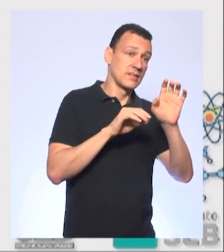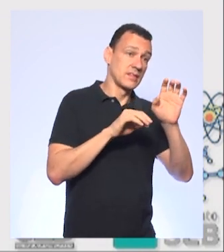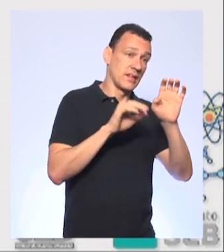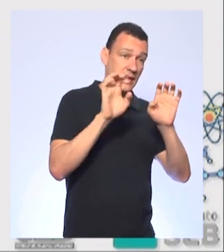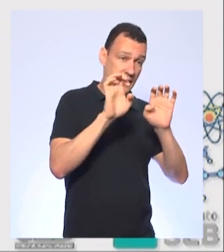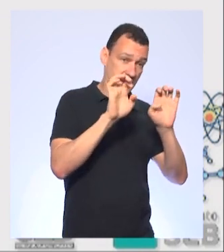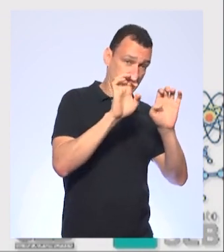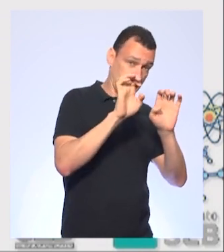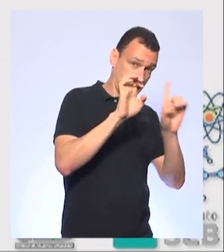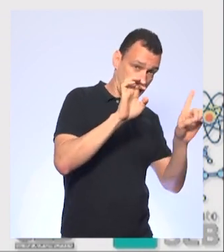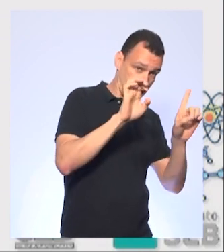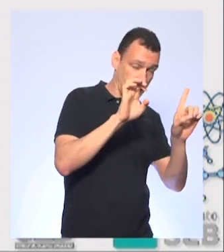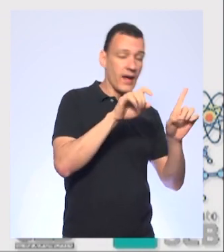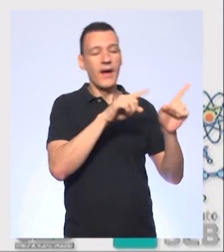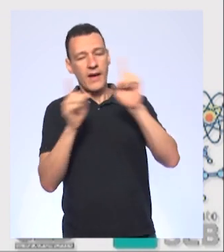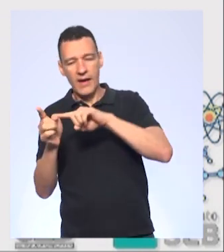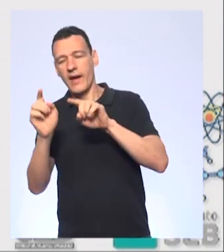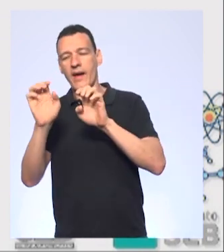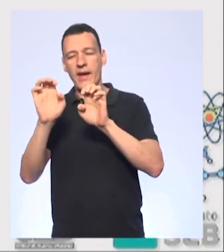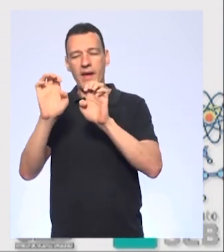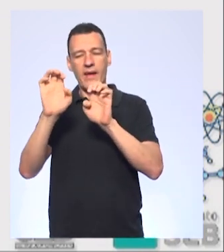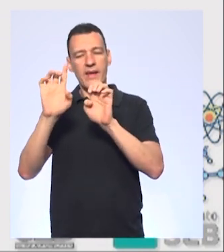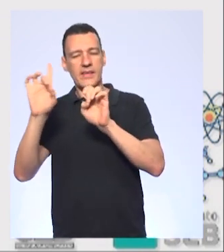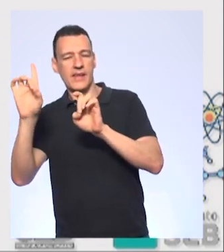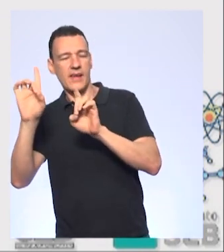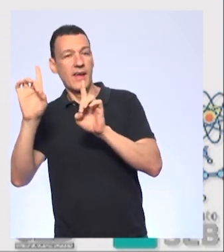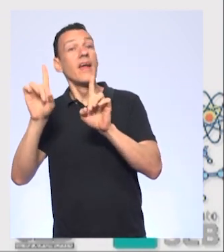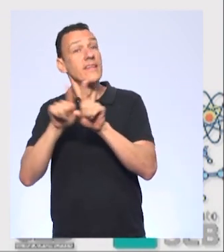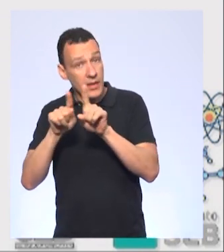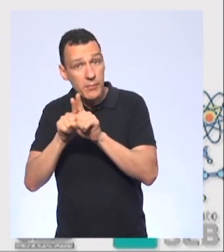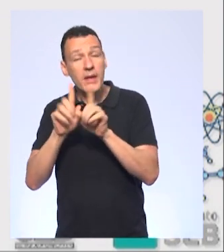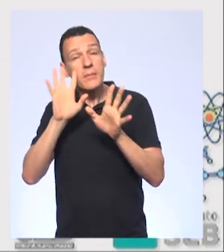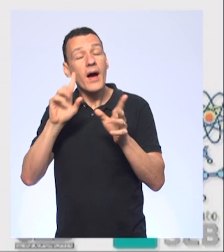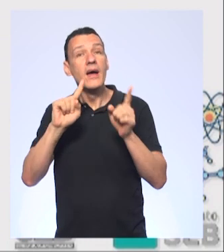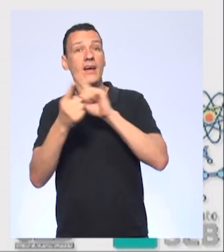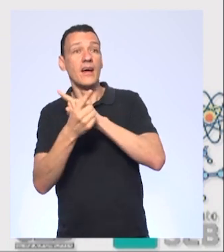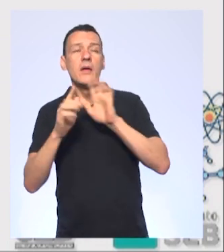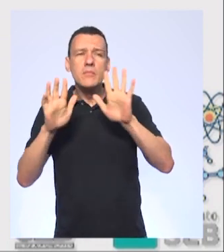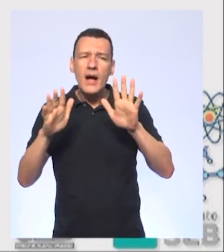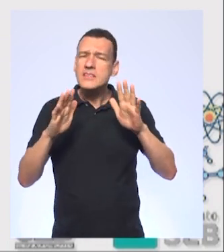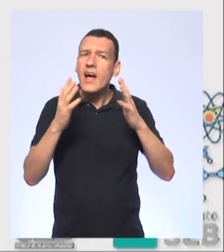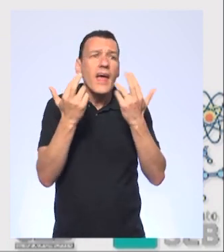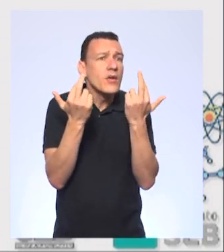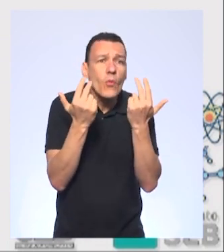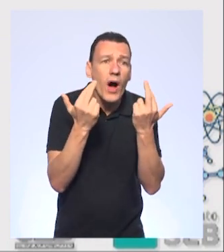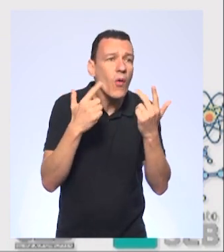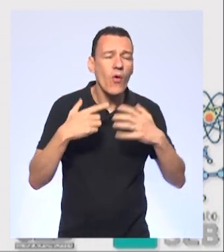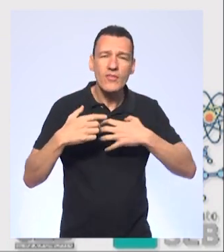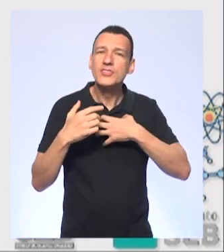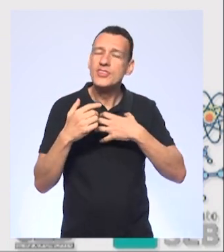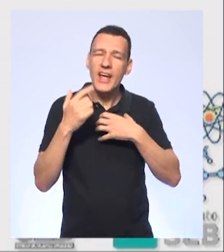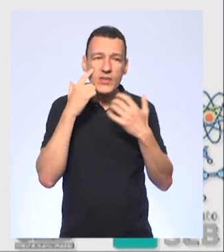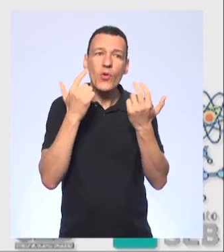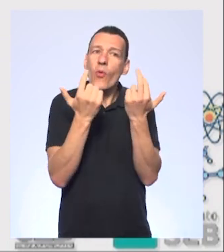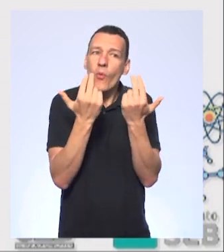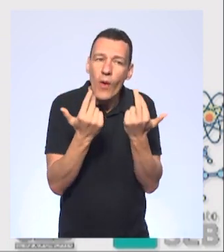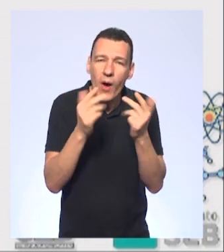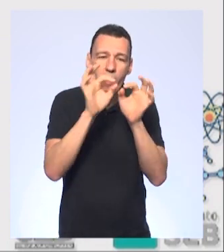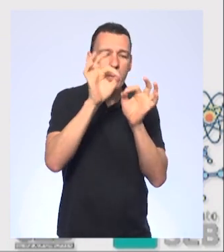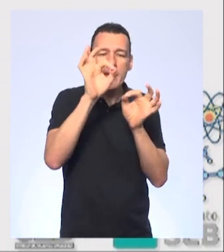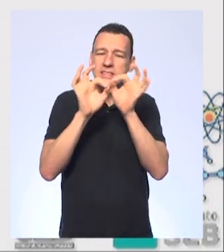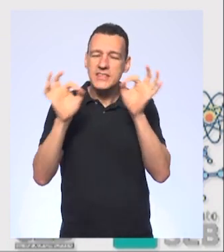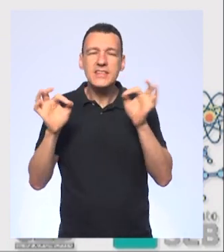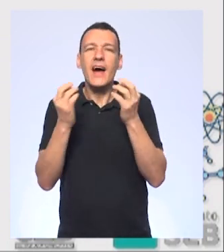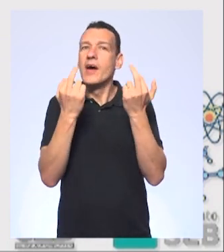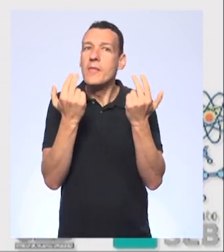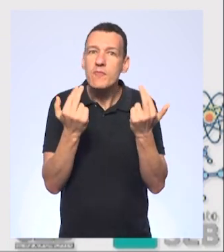dois triângulos que o Fredão destaca são exatamente iguais, cara. Olha lá, os ângulos do vértice A são o mesmo, tá vendo? As medidas são as